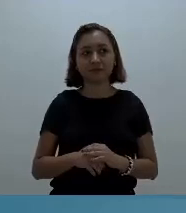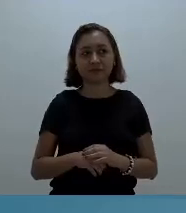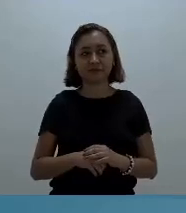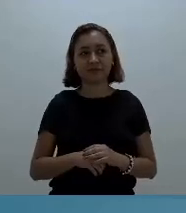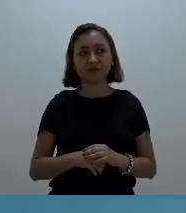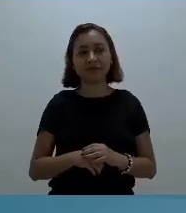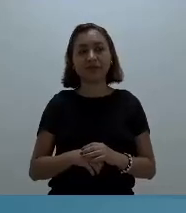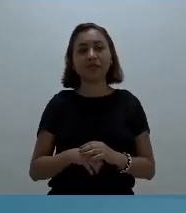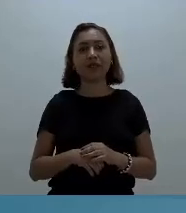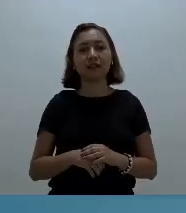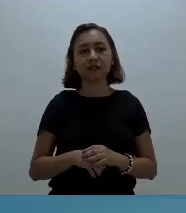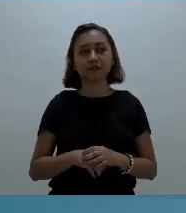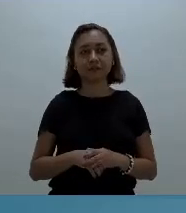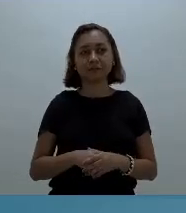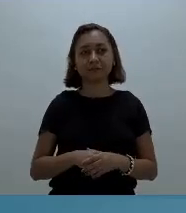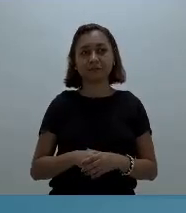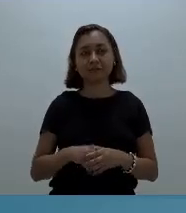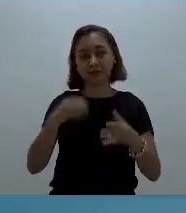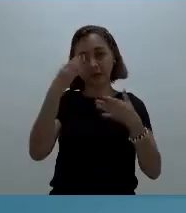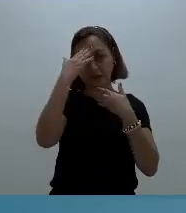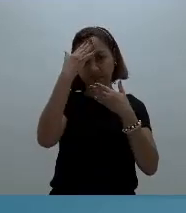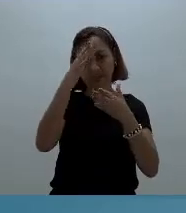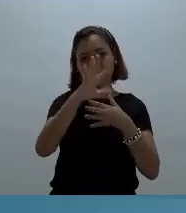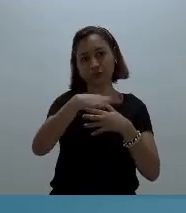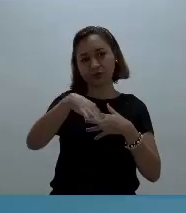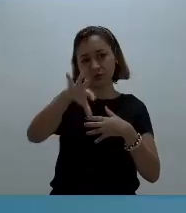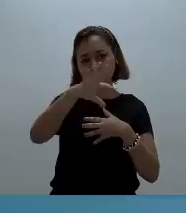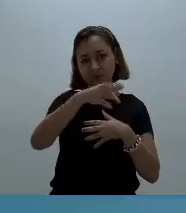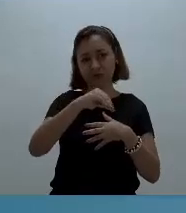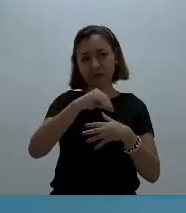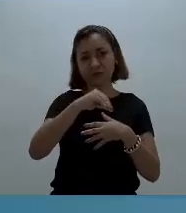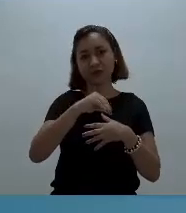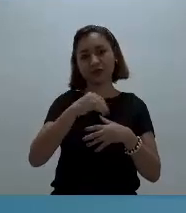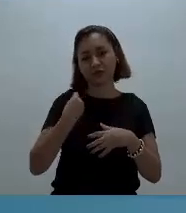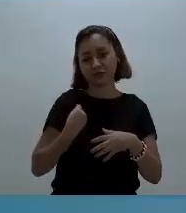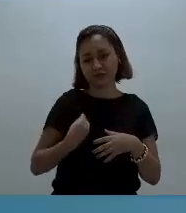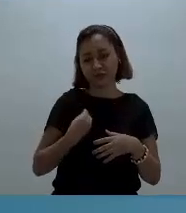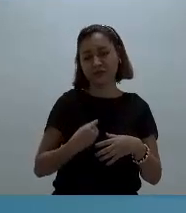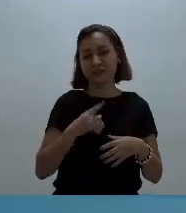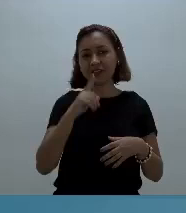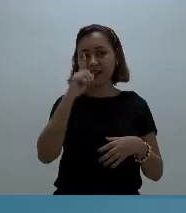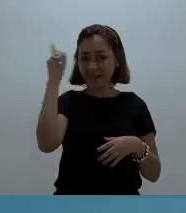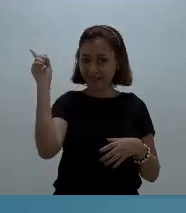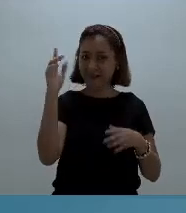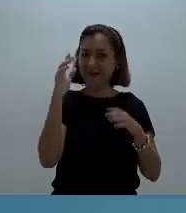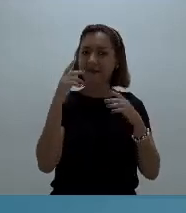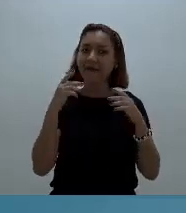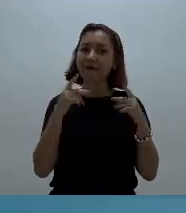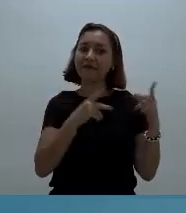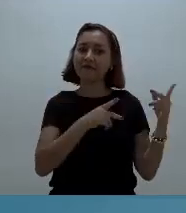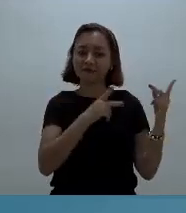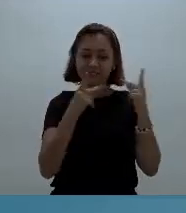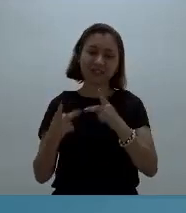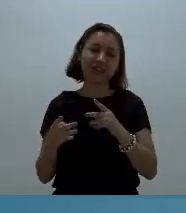conforto. Muito obrigada a todos aqueles que estiveram lá presentes.